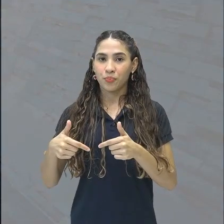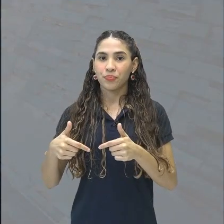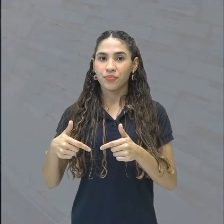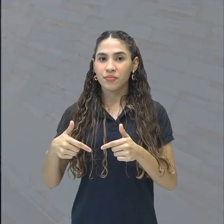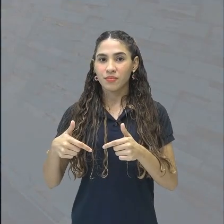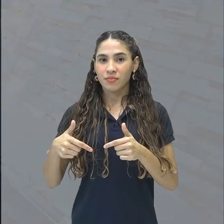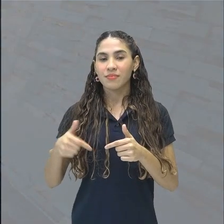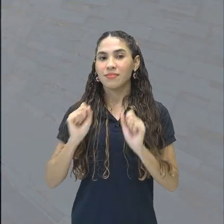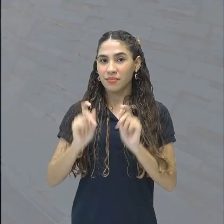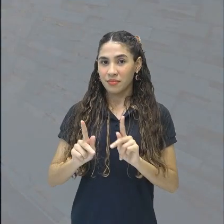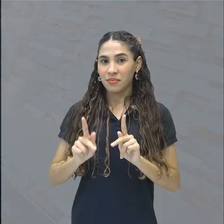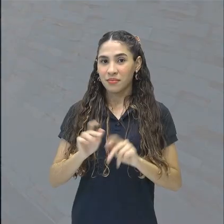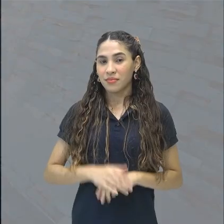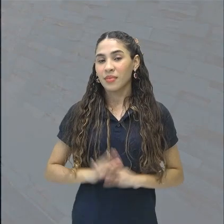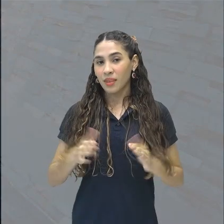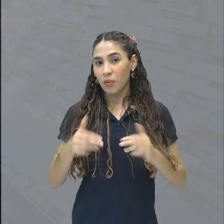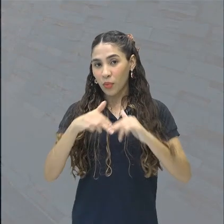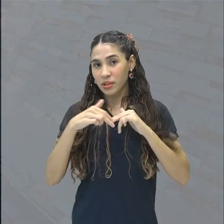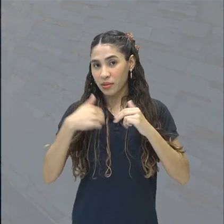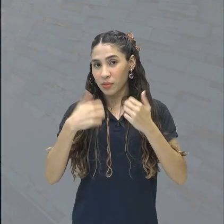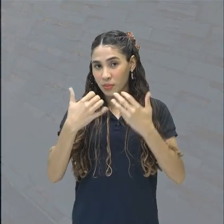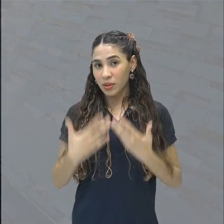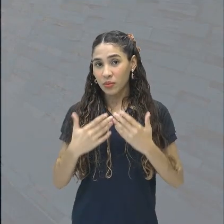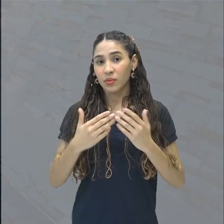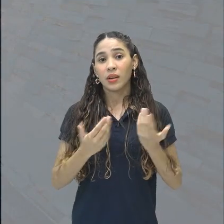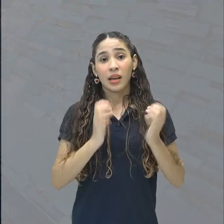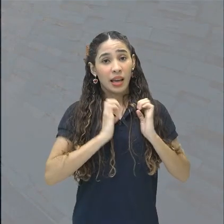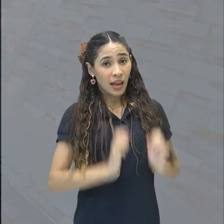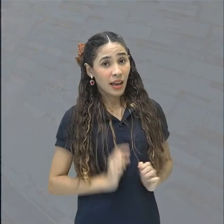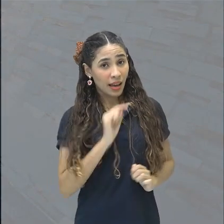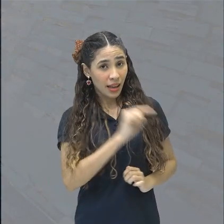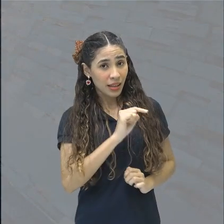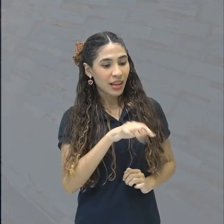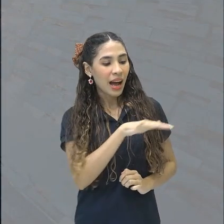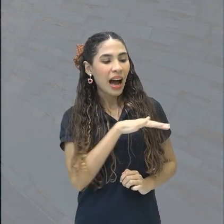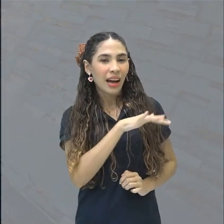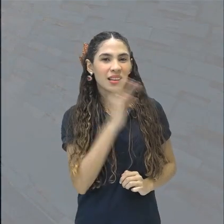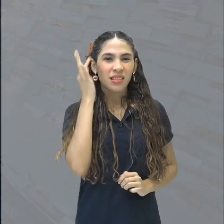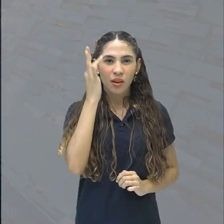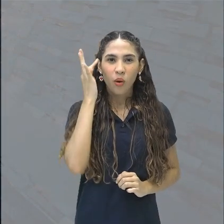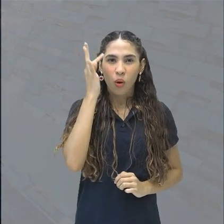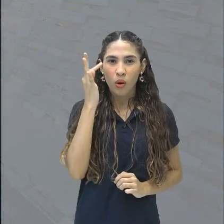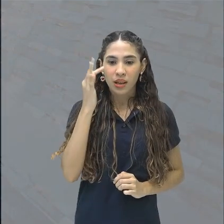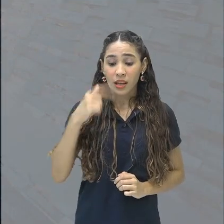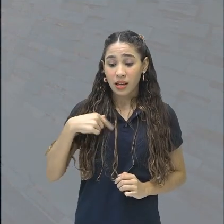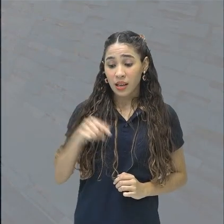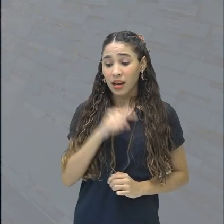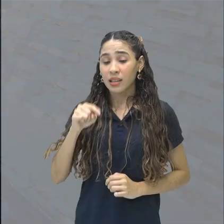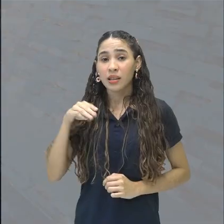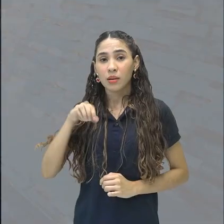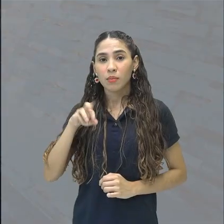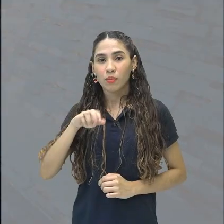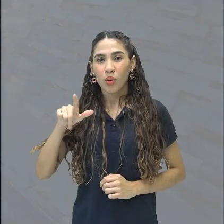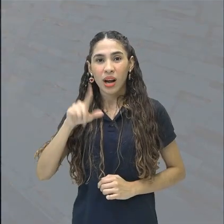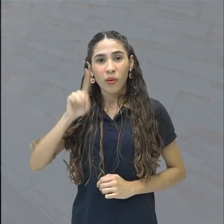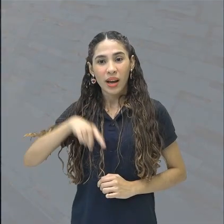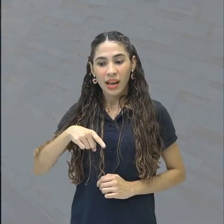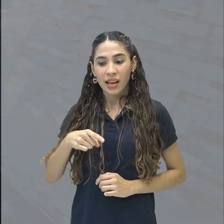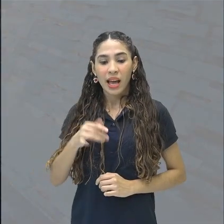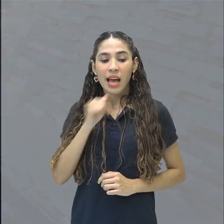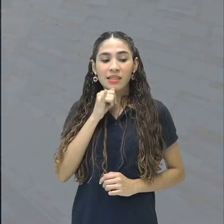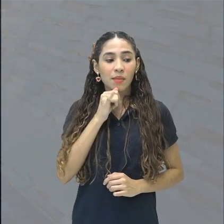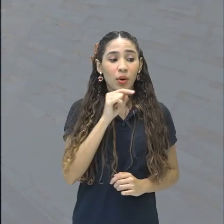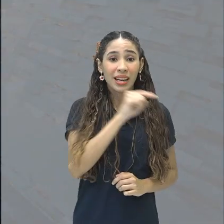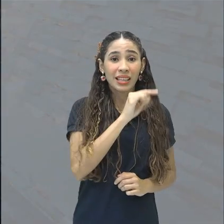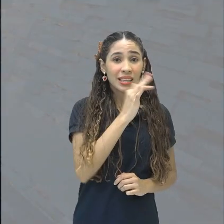ação, tá bom? Então, por isso que eu digo, quando eu falo de ética, eu falo no campo teórico. Quando eu falo de moral, eu trago essa